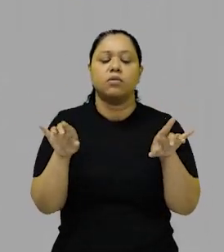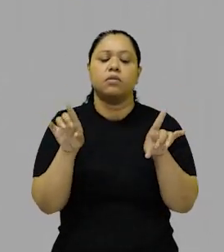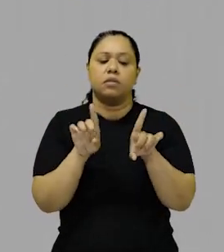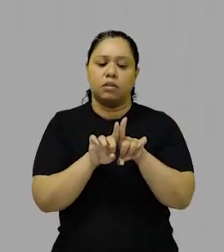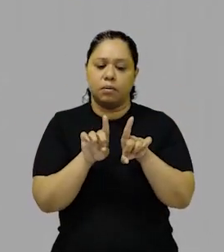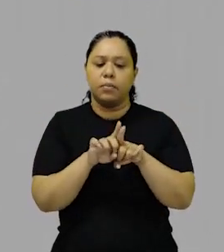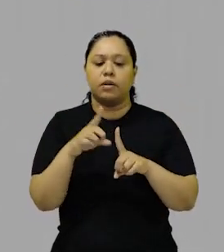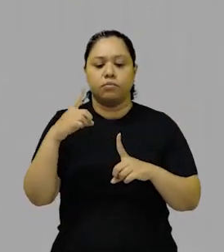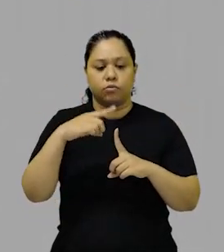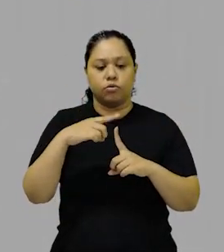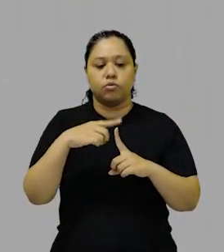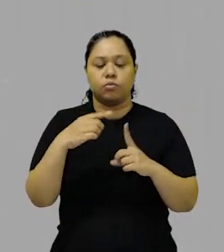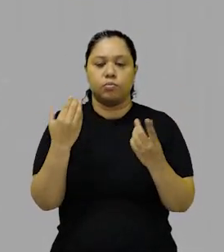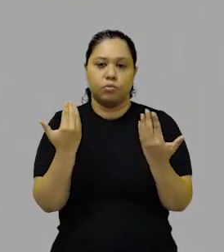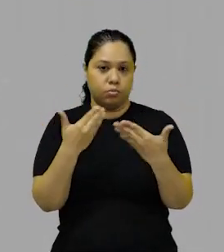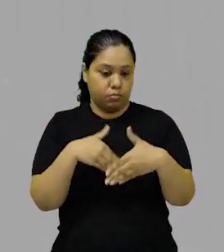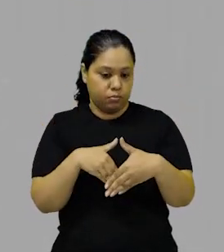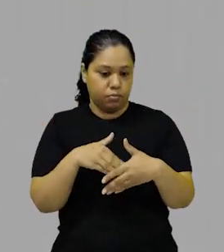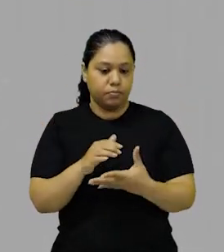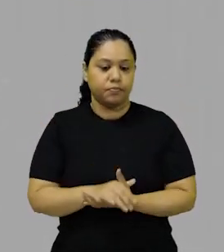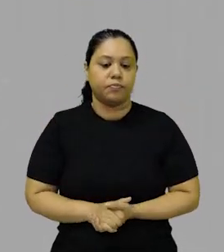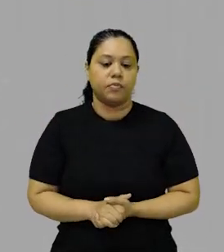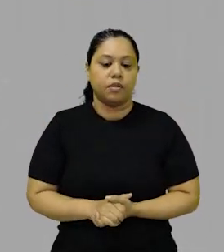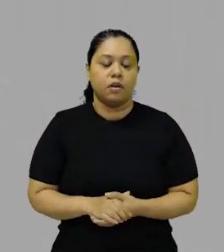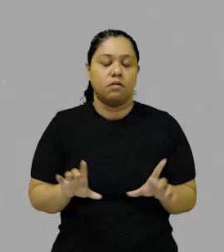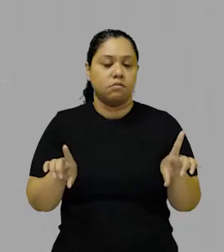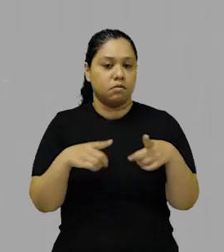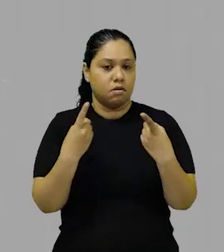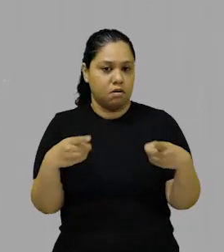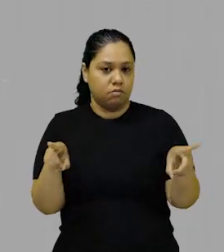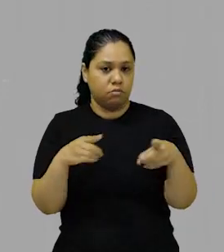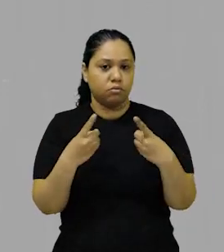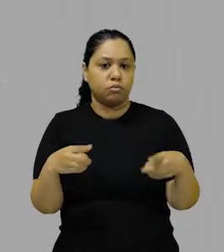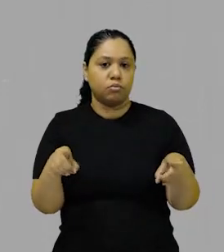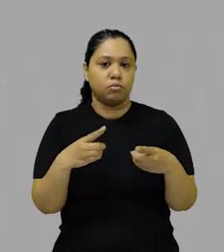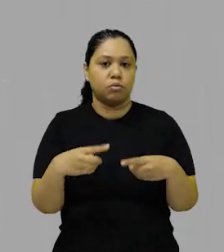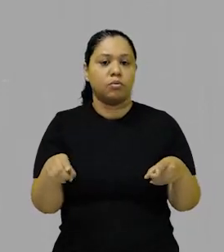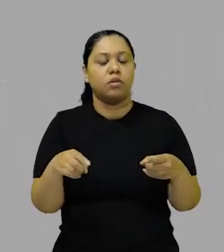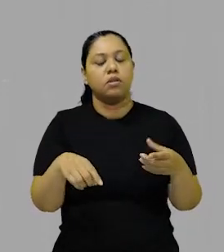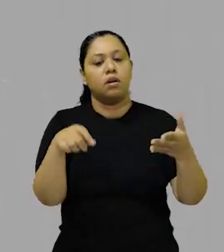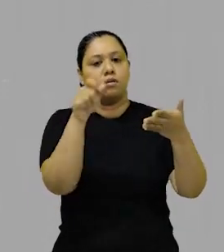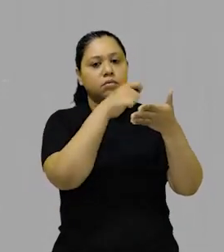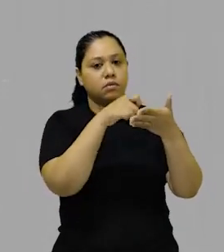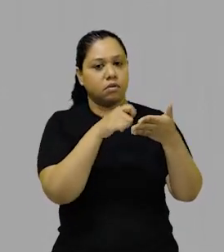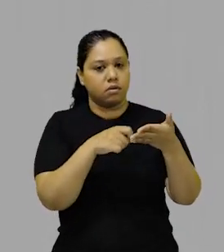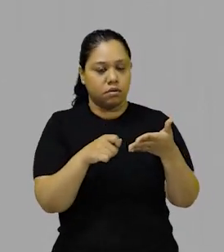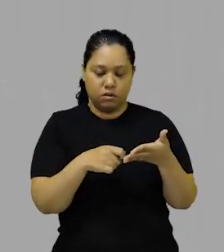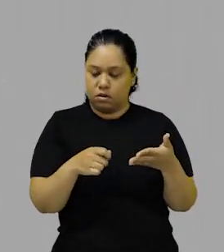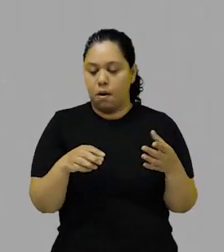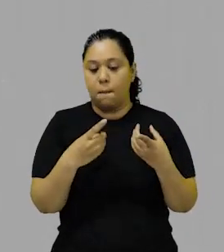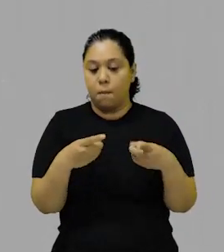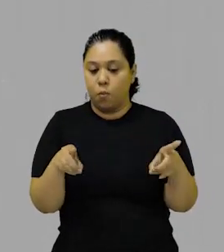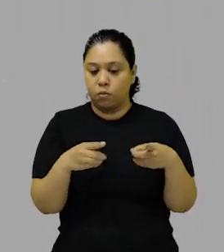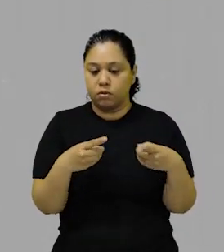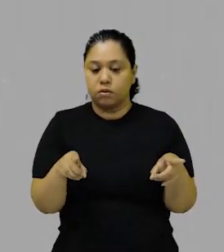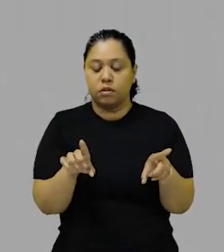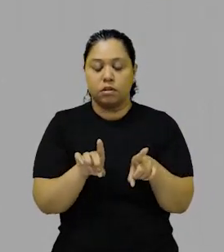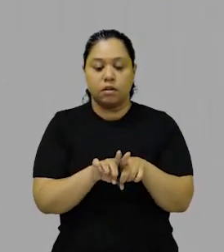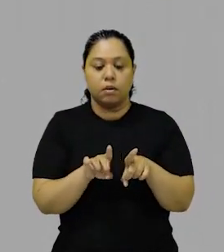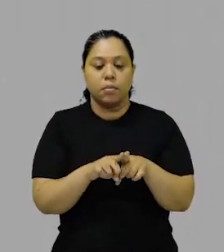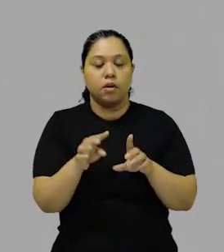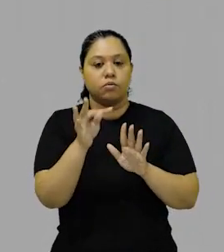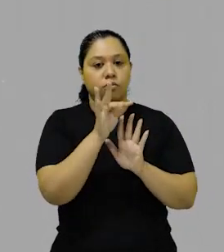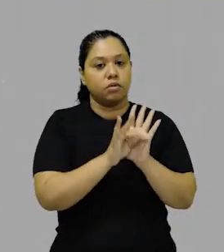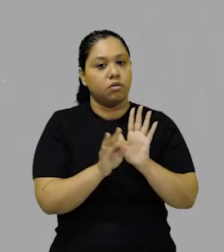de prova. As canções e as letras de música, que são o nosso foco de hoje, tá bom? E os textos